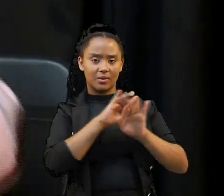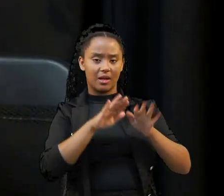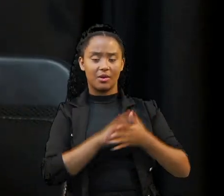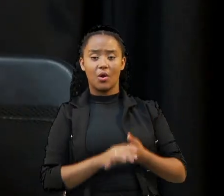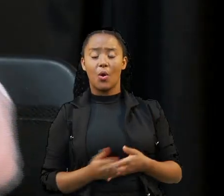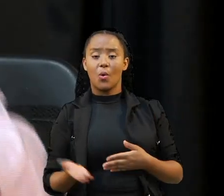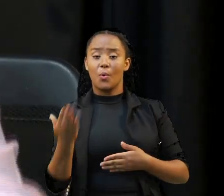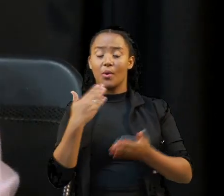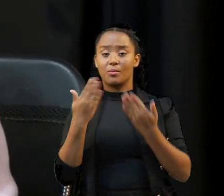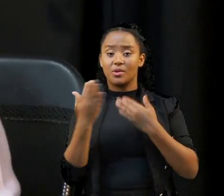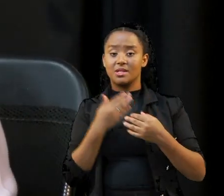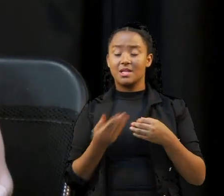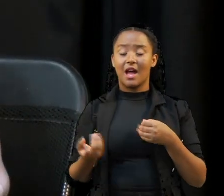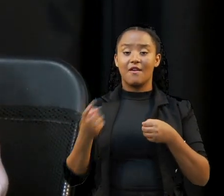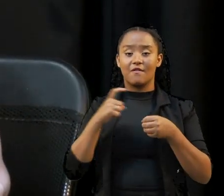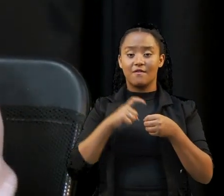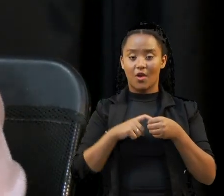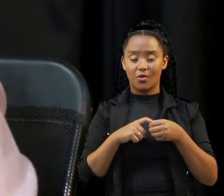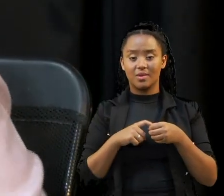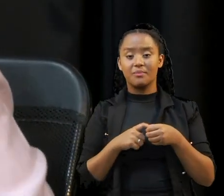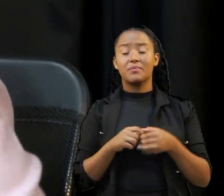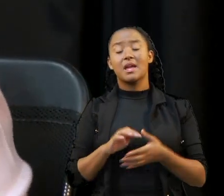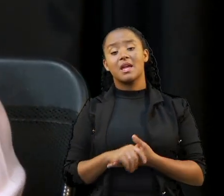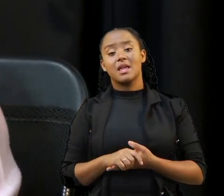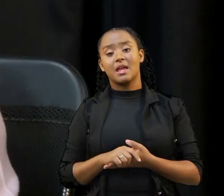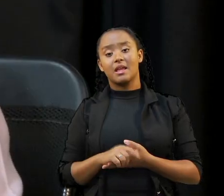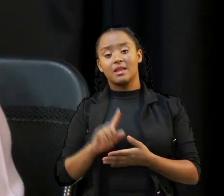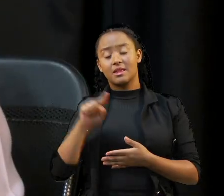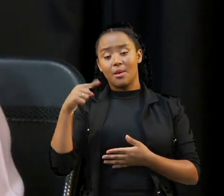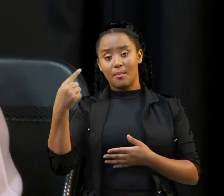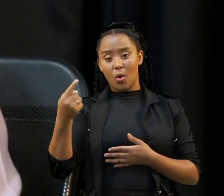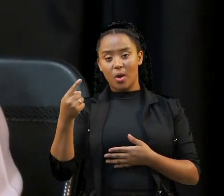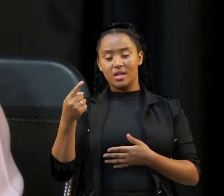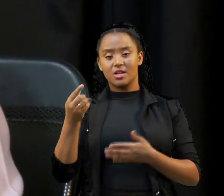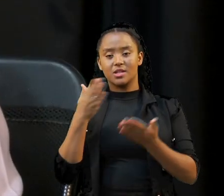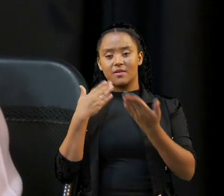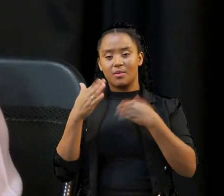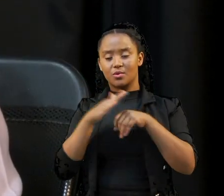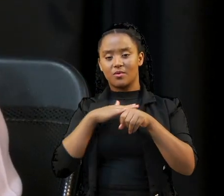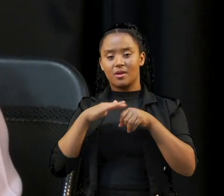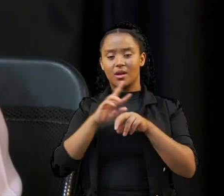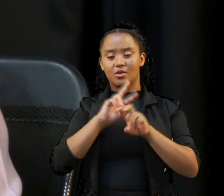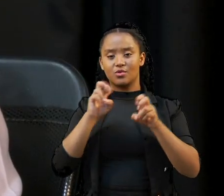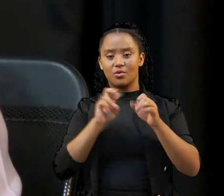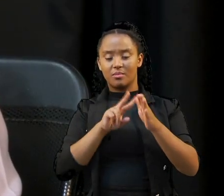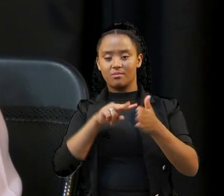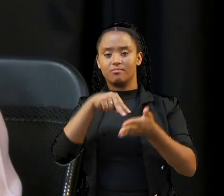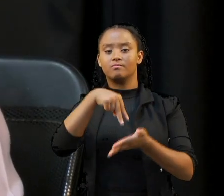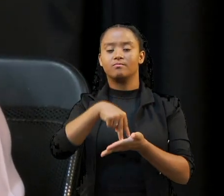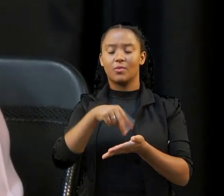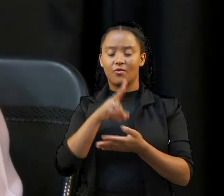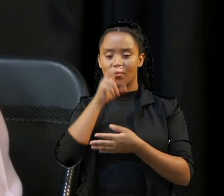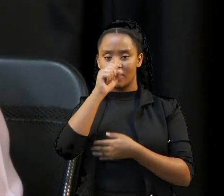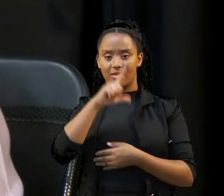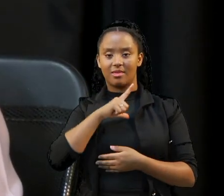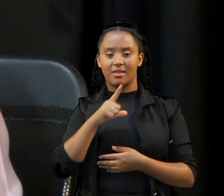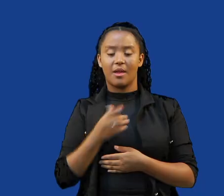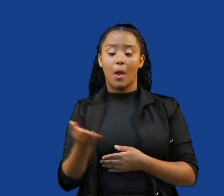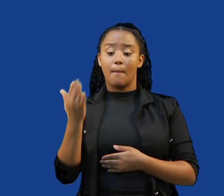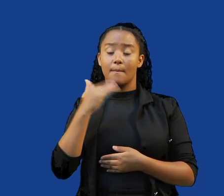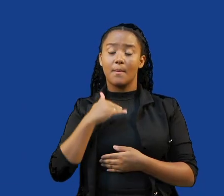explicado para a gente. O Bora Prosear volta daqui a pouquinho. A gente vai falar sobre reexistir com a